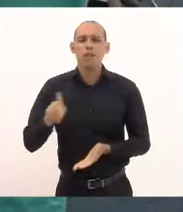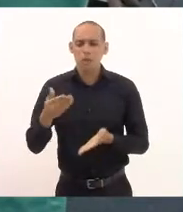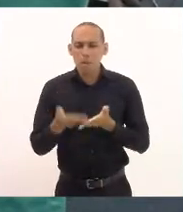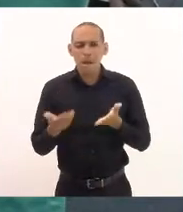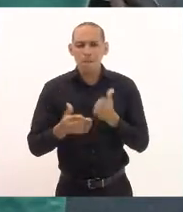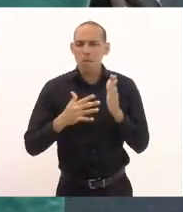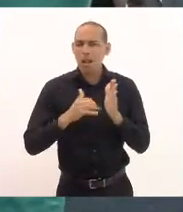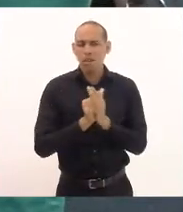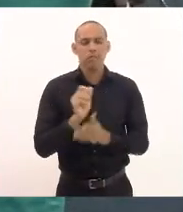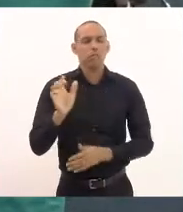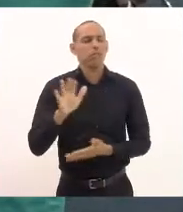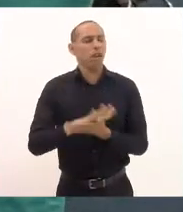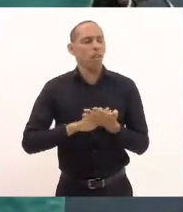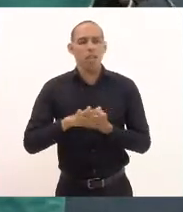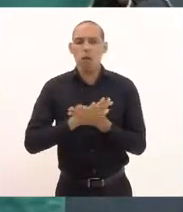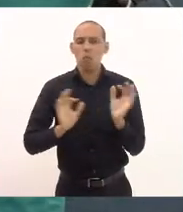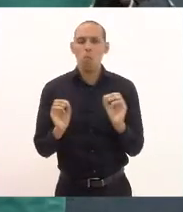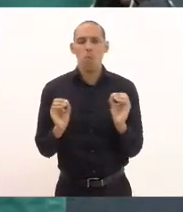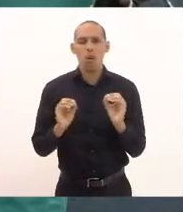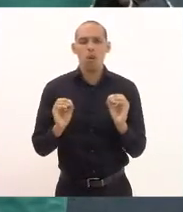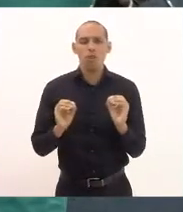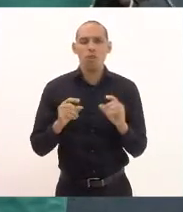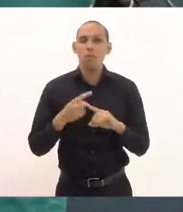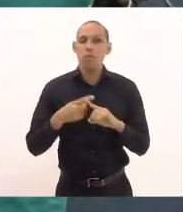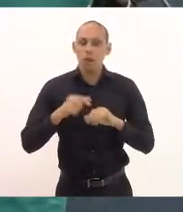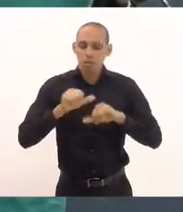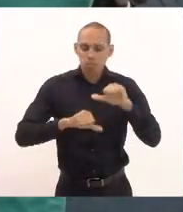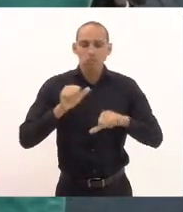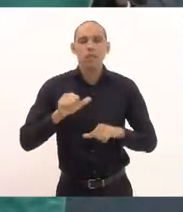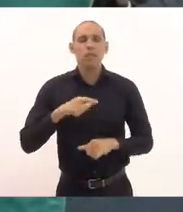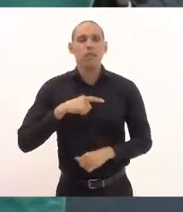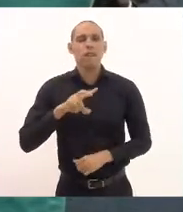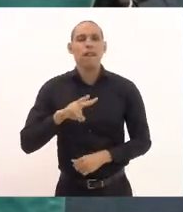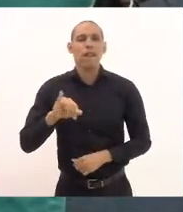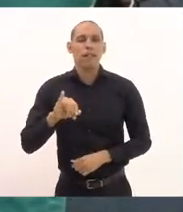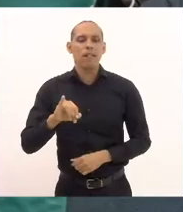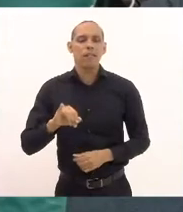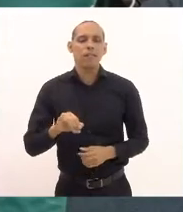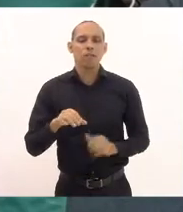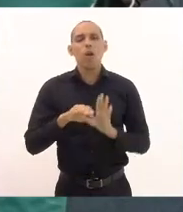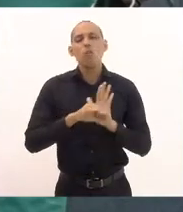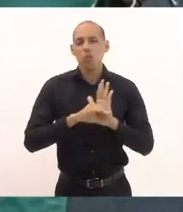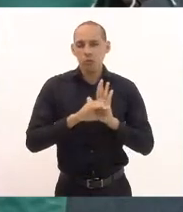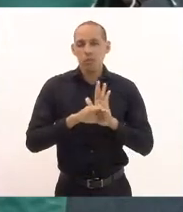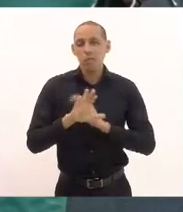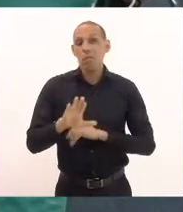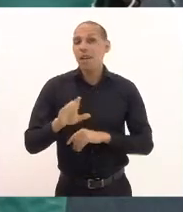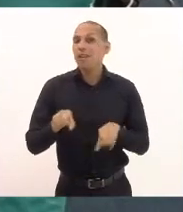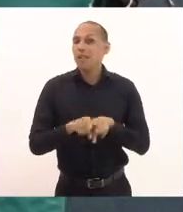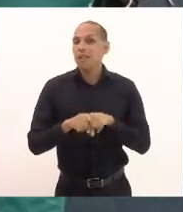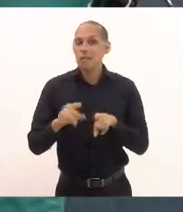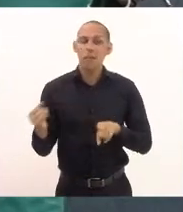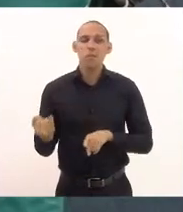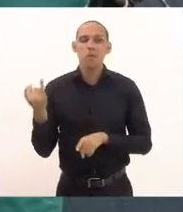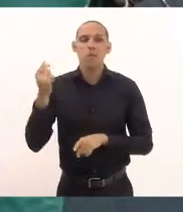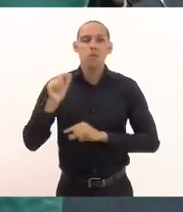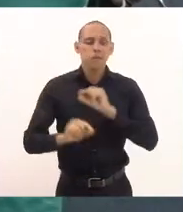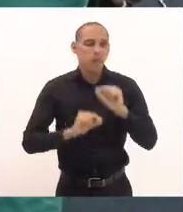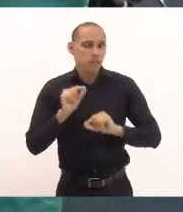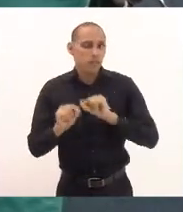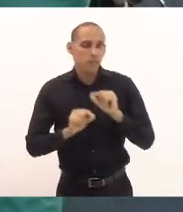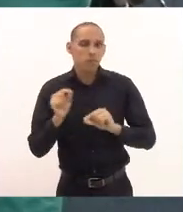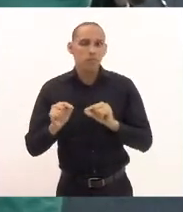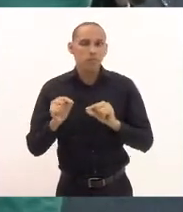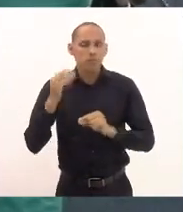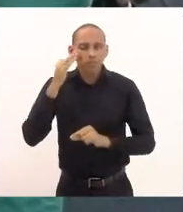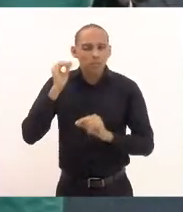origem em decorrência dessas mudanças que estão acontecendo na grade curricular. E, por outro lado, a importância de avançar nesse entendimento sobre